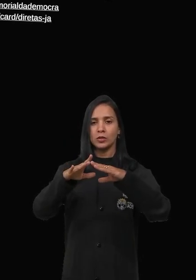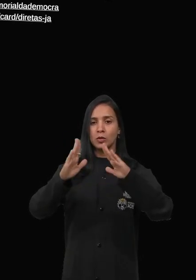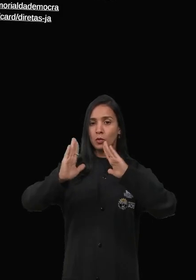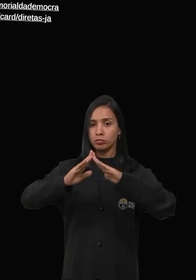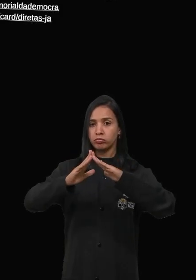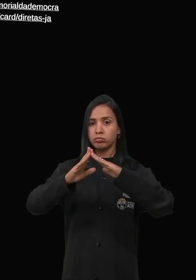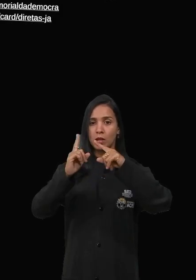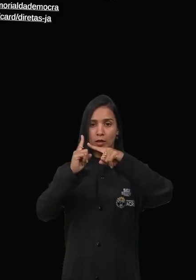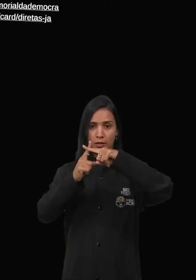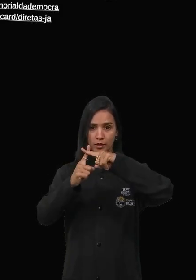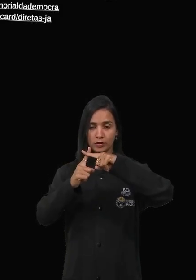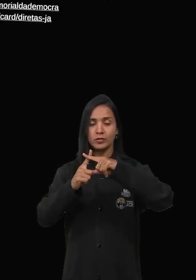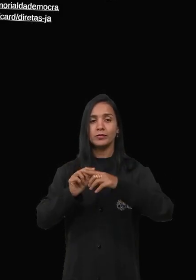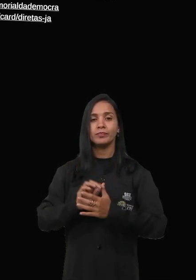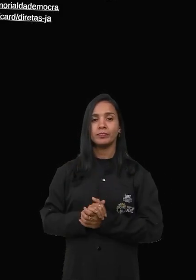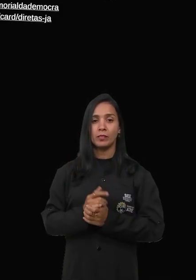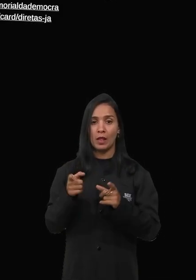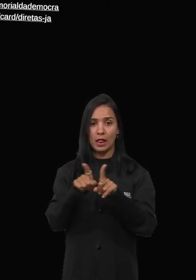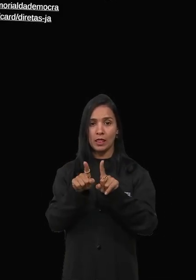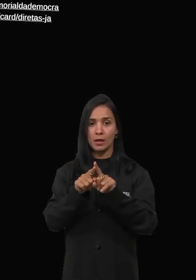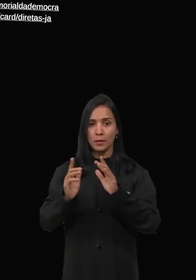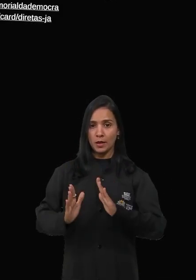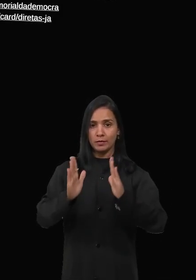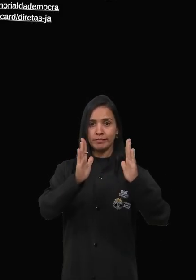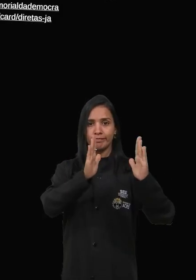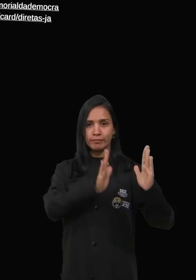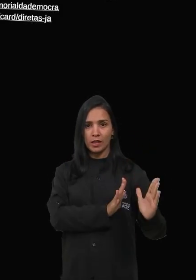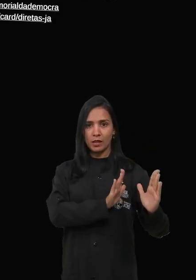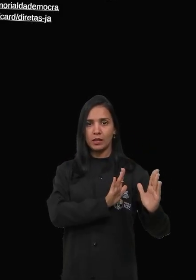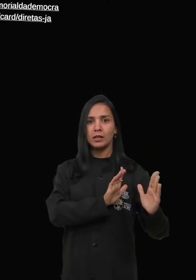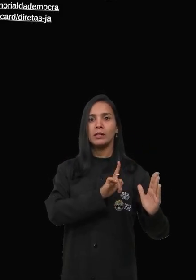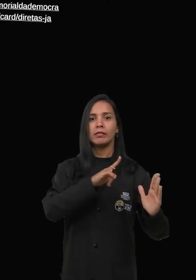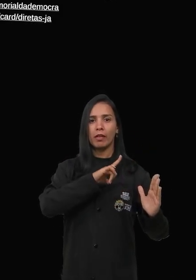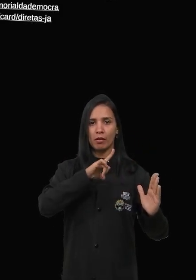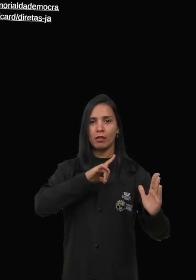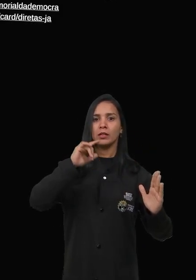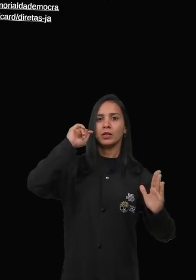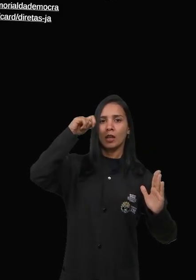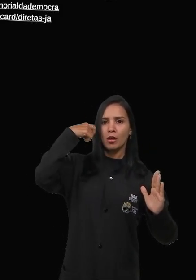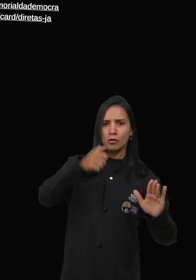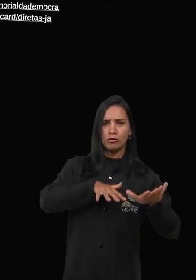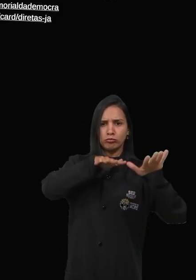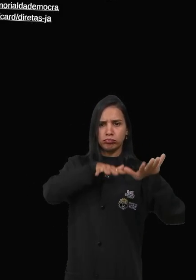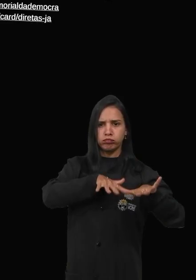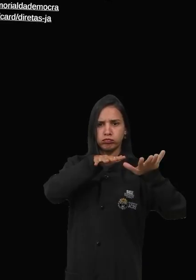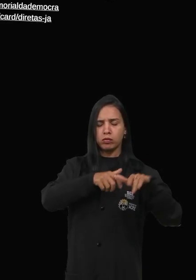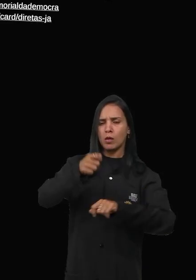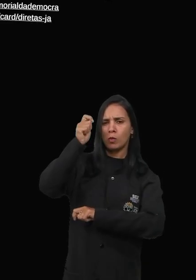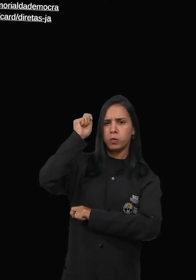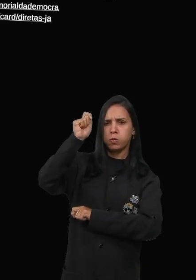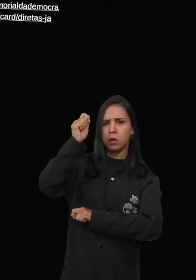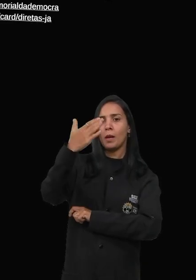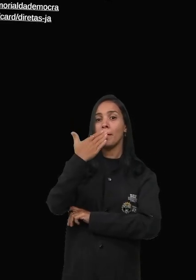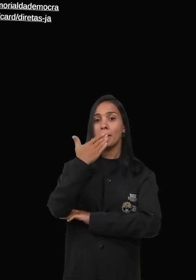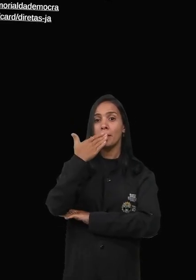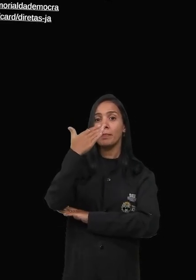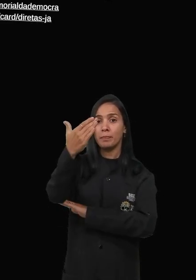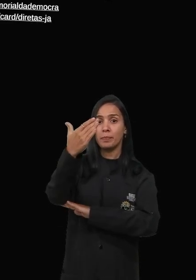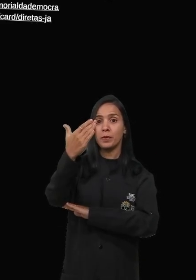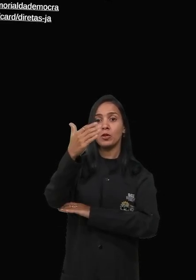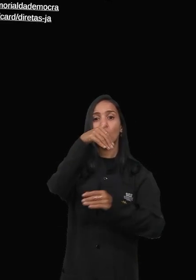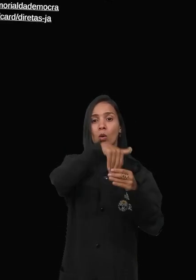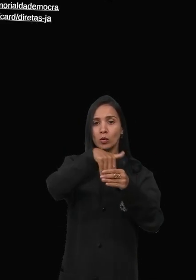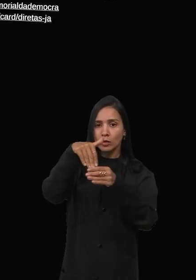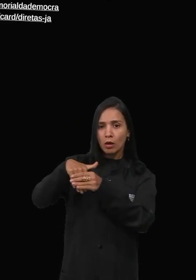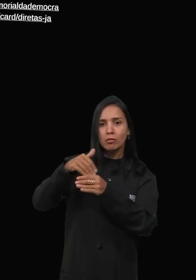vê também à sua direita artistas fazendo aí manifestações, pedindo as